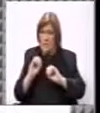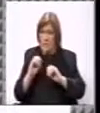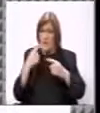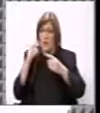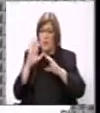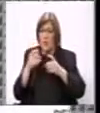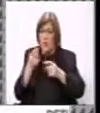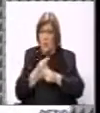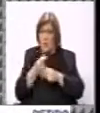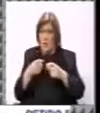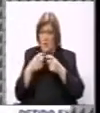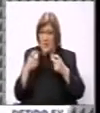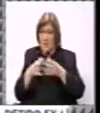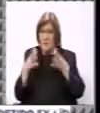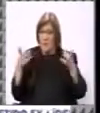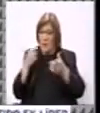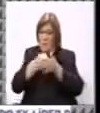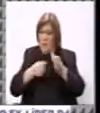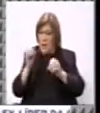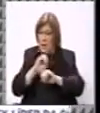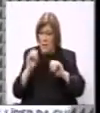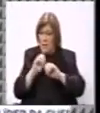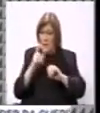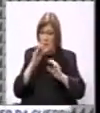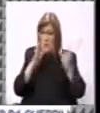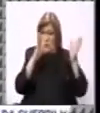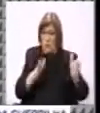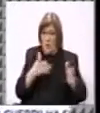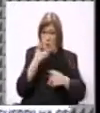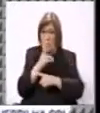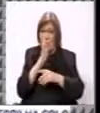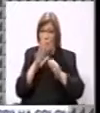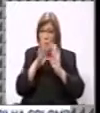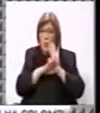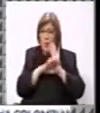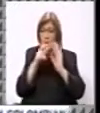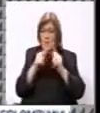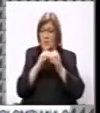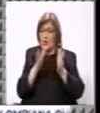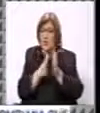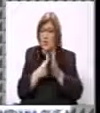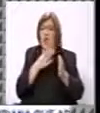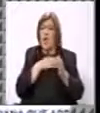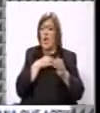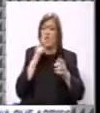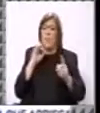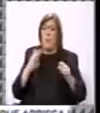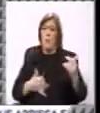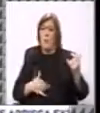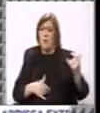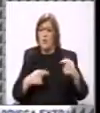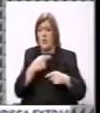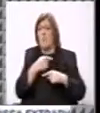com problemas na direção de facilitar a entrada de equipes e temos por um ato um programa para o público em geral para os objetos música de uma forma é